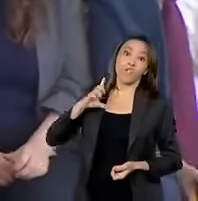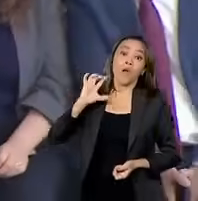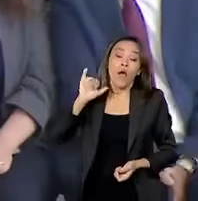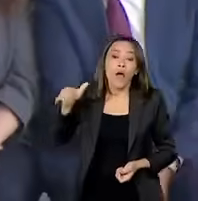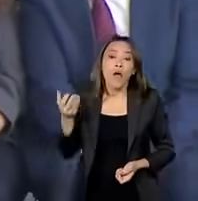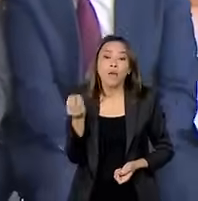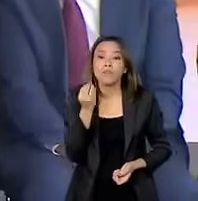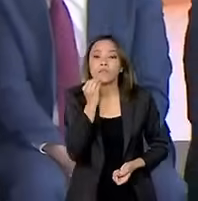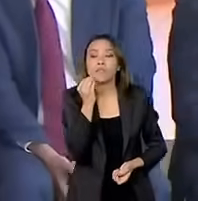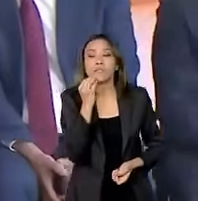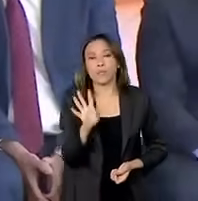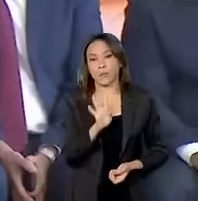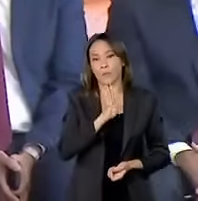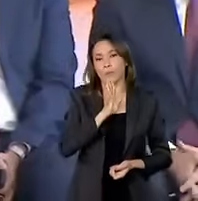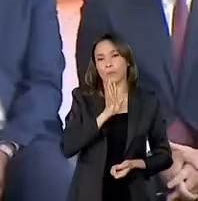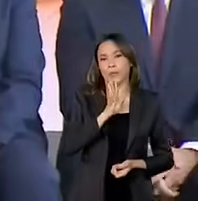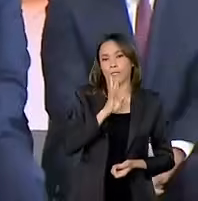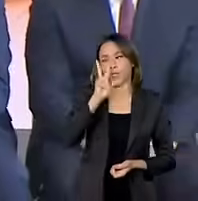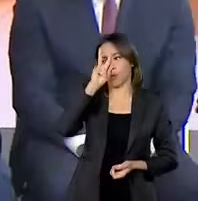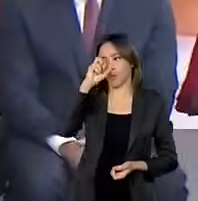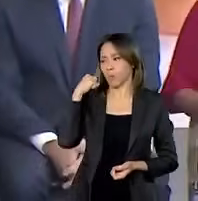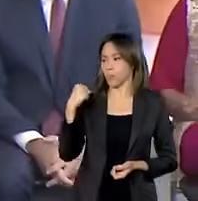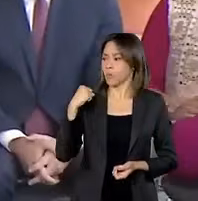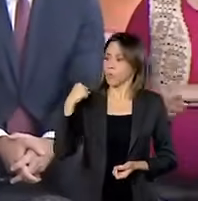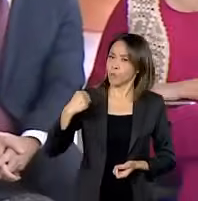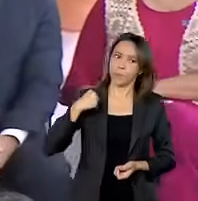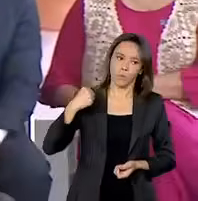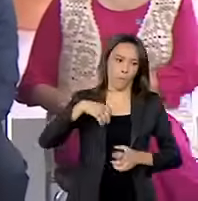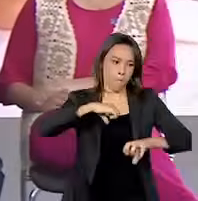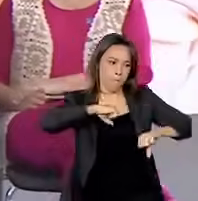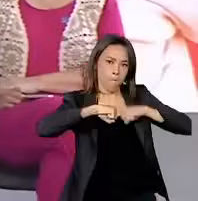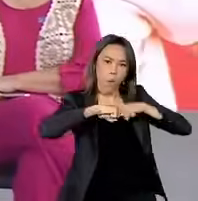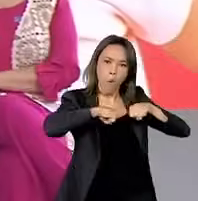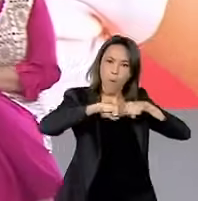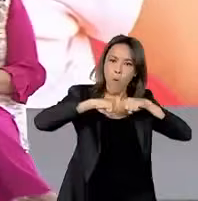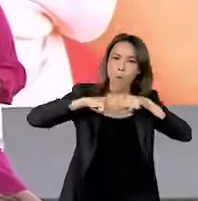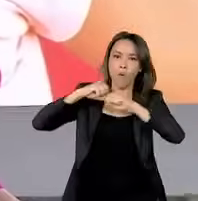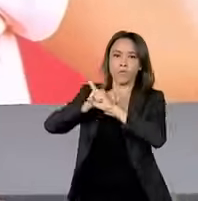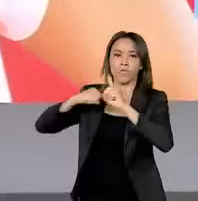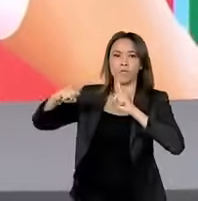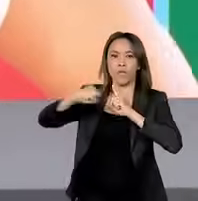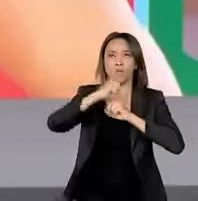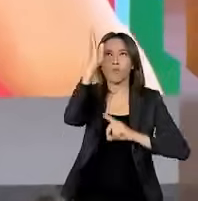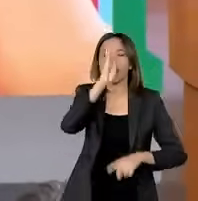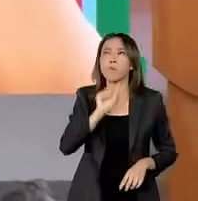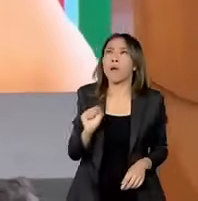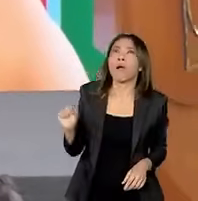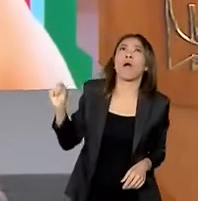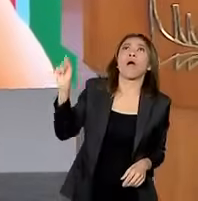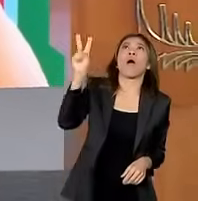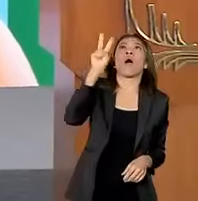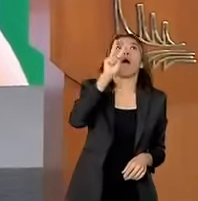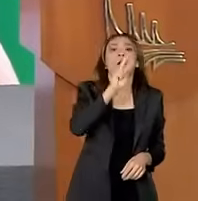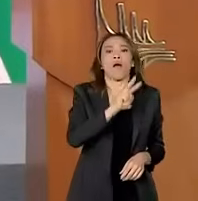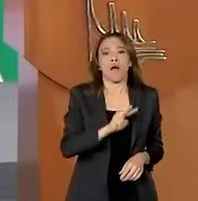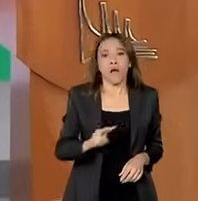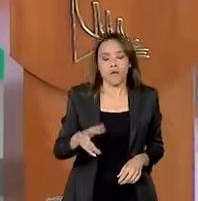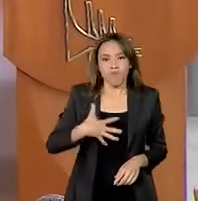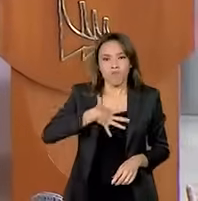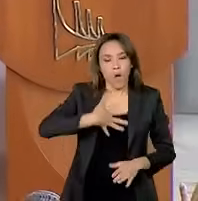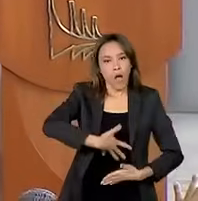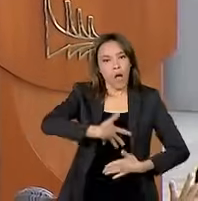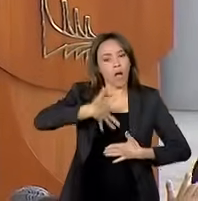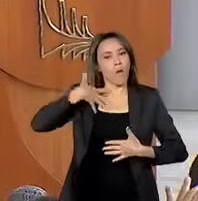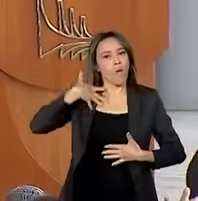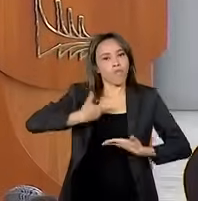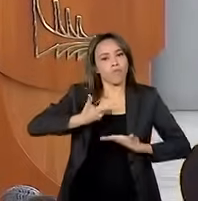oportunidade de conhecer a força e o propósito dos movimentos sociais desse país quando eu tive a honra,